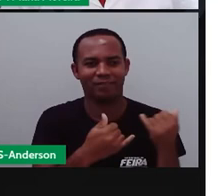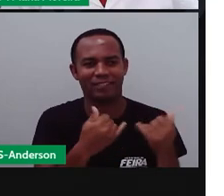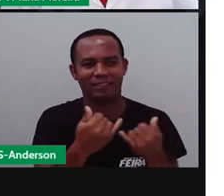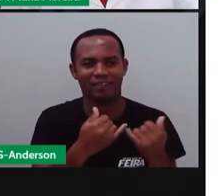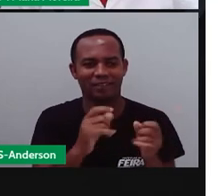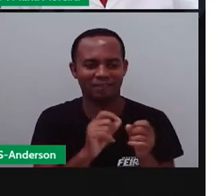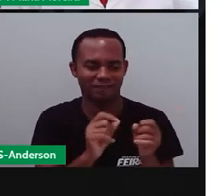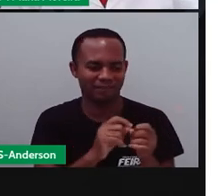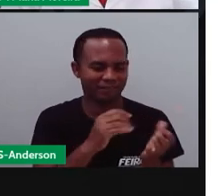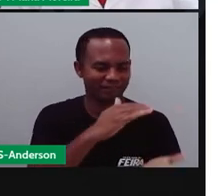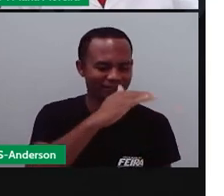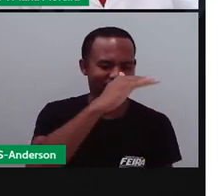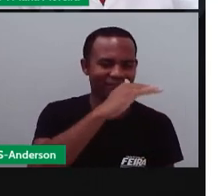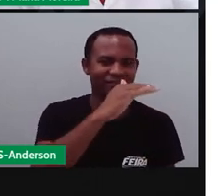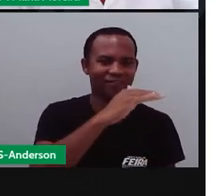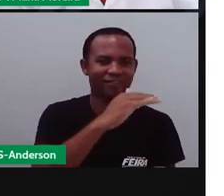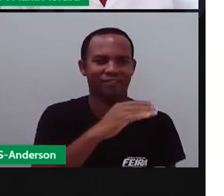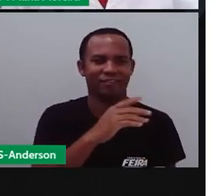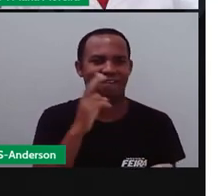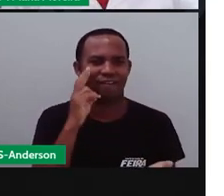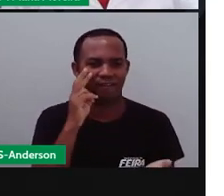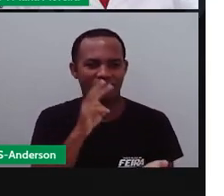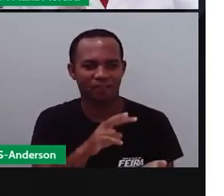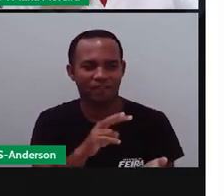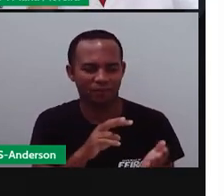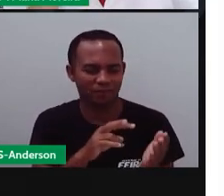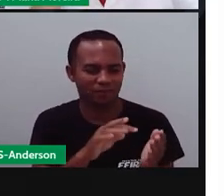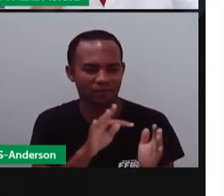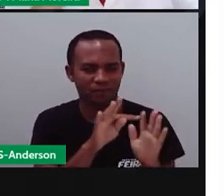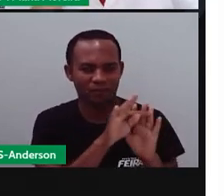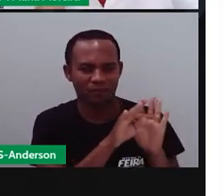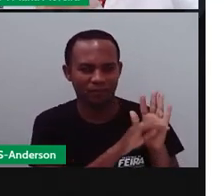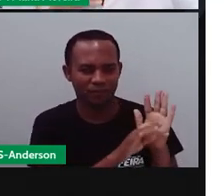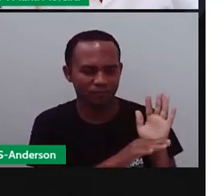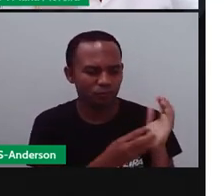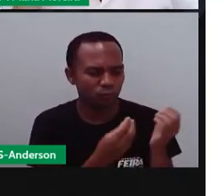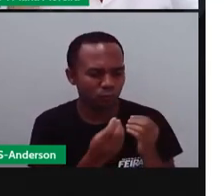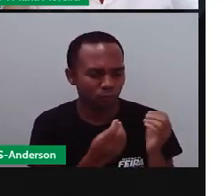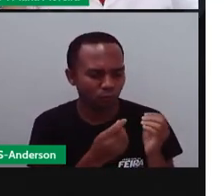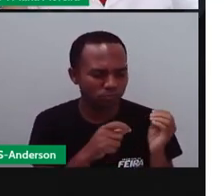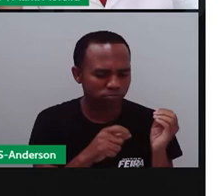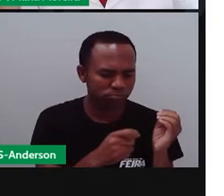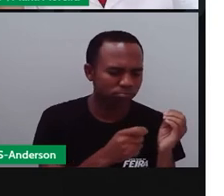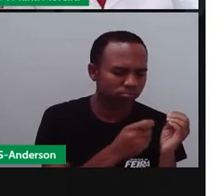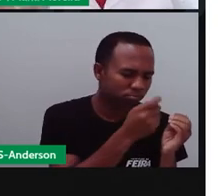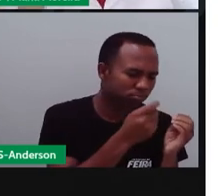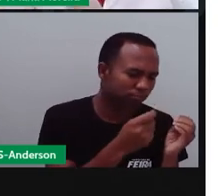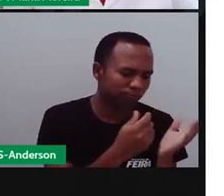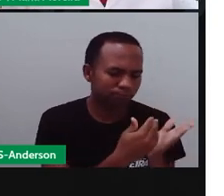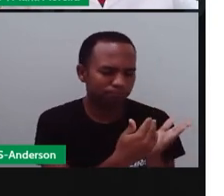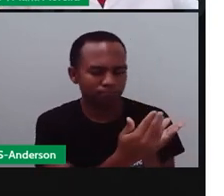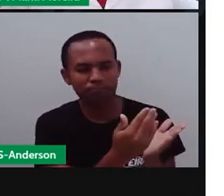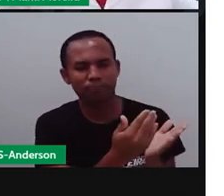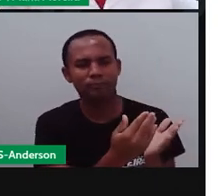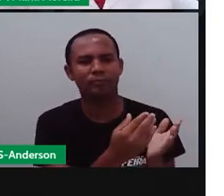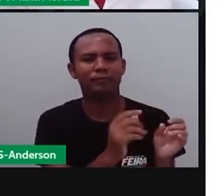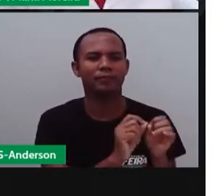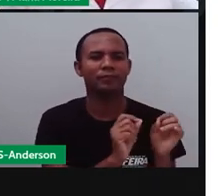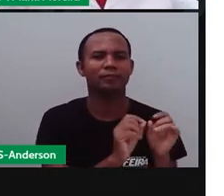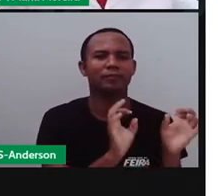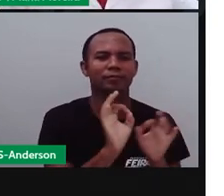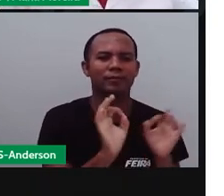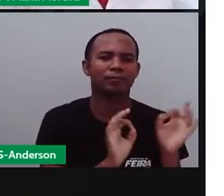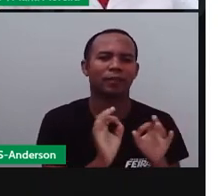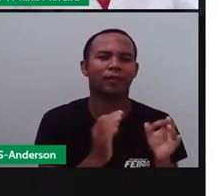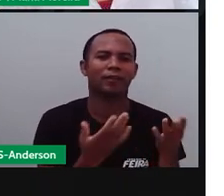fazer Josefina, ela precisa o quê? Olhar um texto instrucional, um passo a passo de como se fazer